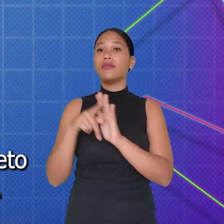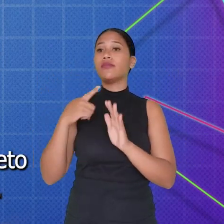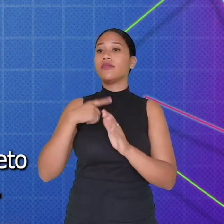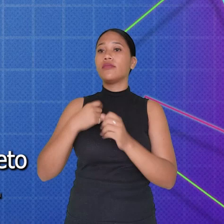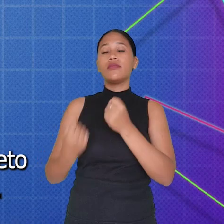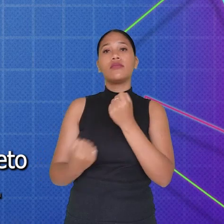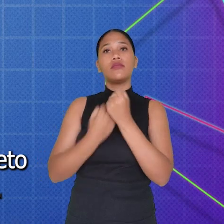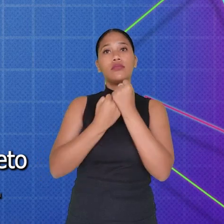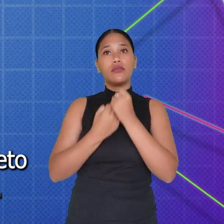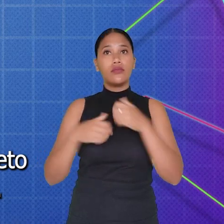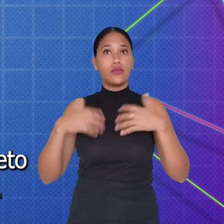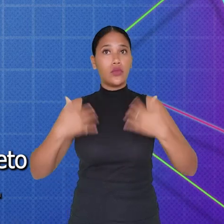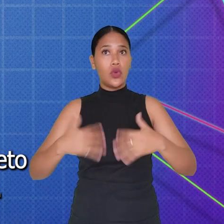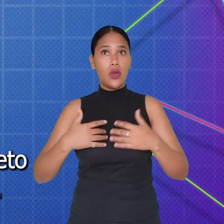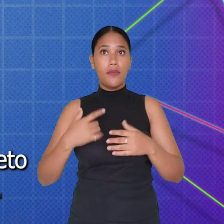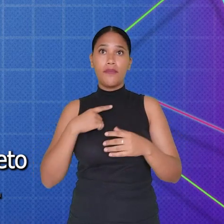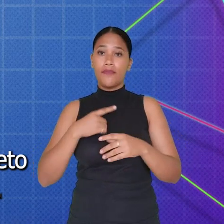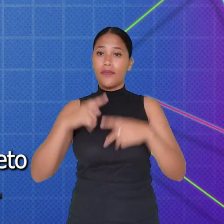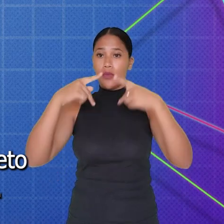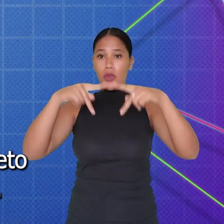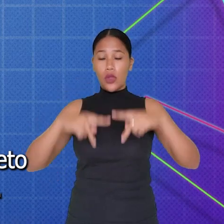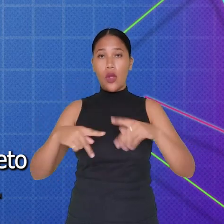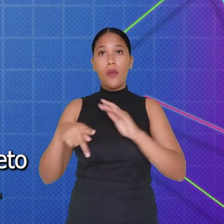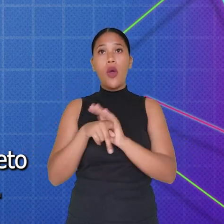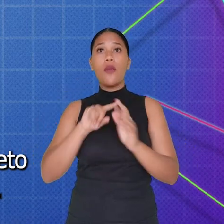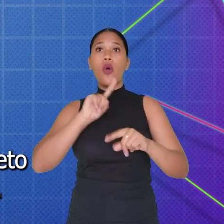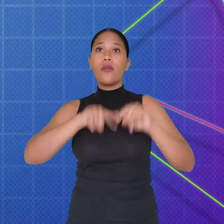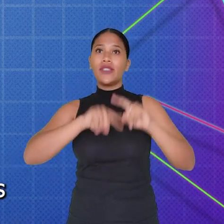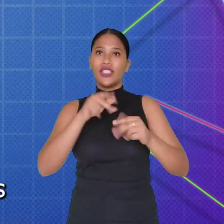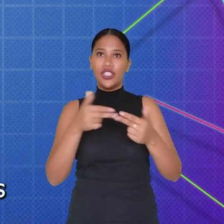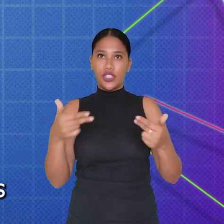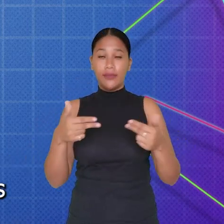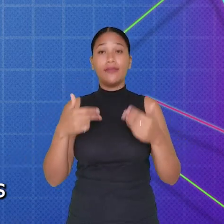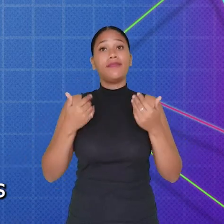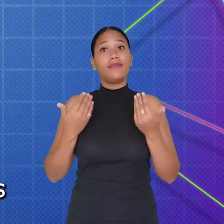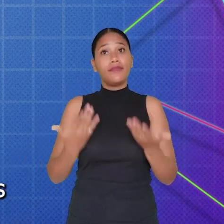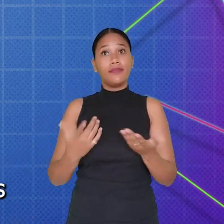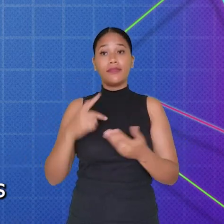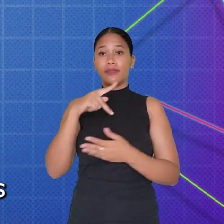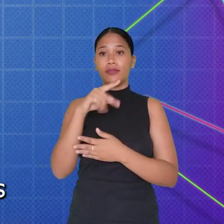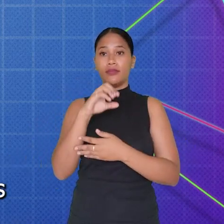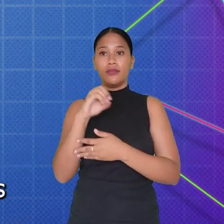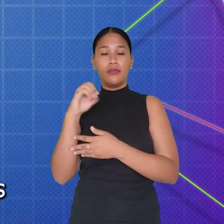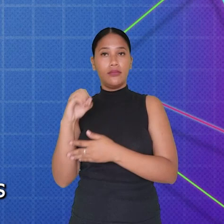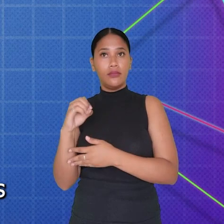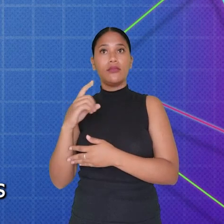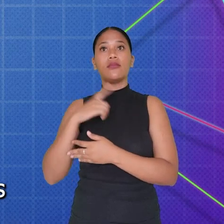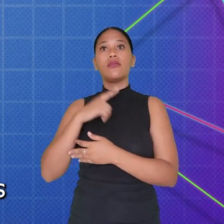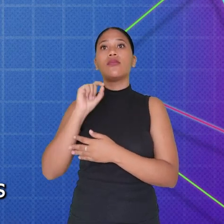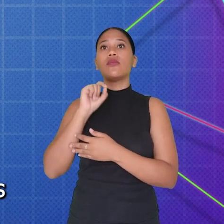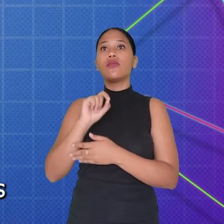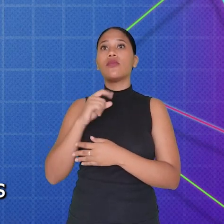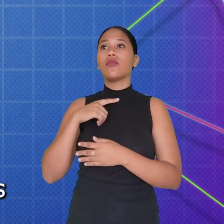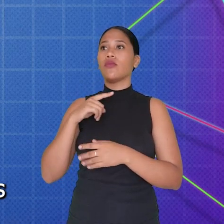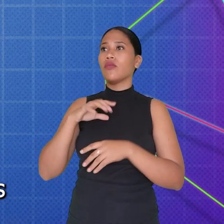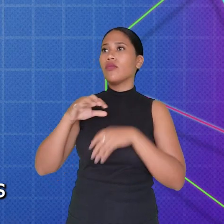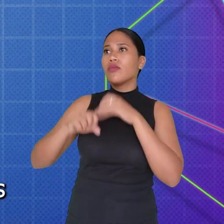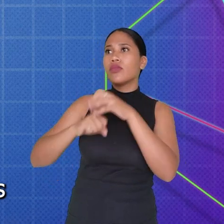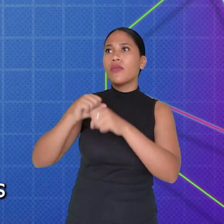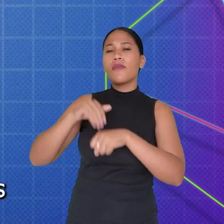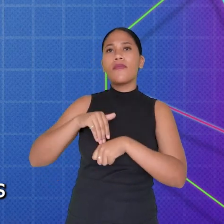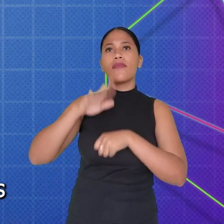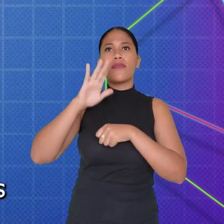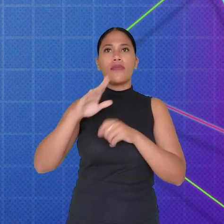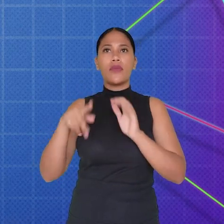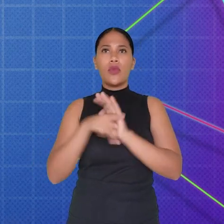um suporte completo para a programação orientada a objetos. Desde então, a POO tornou-se uma das abordagens